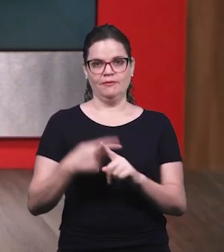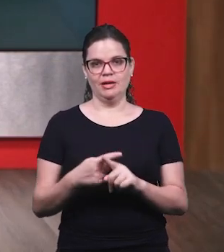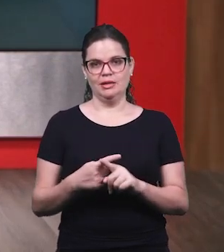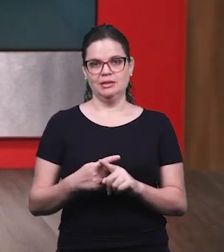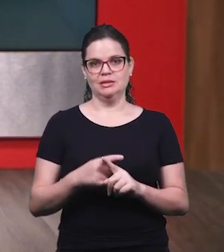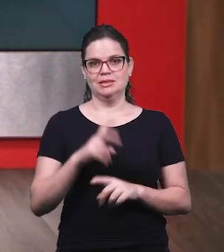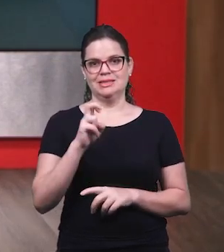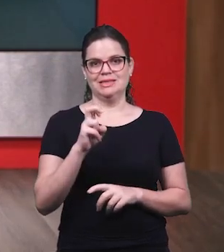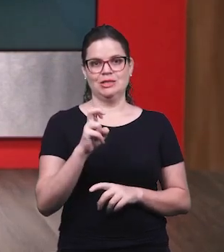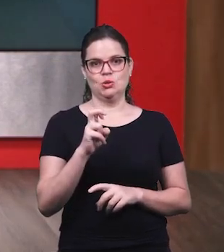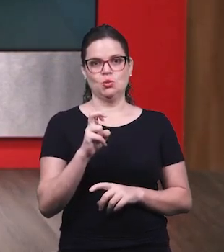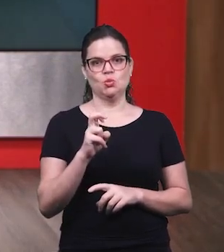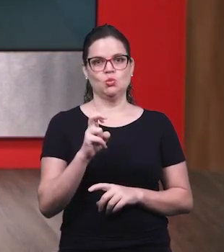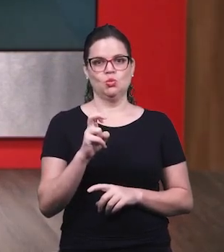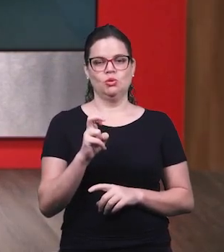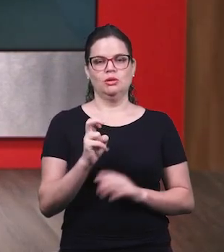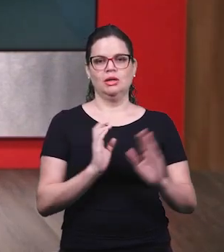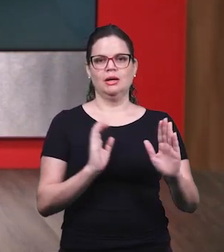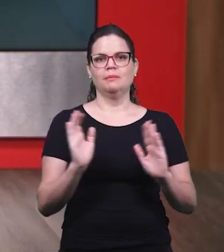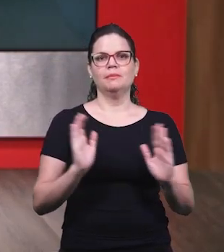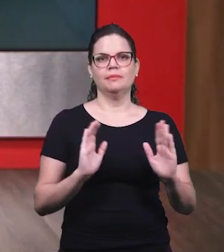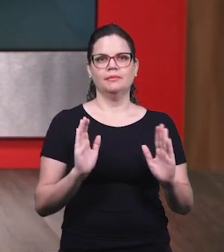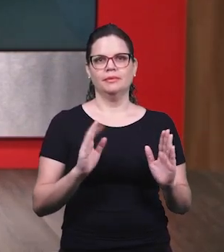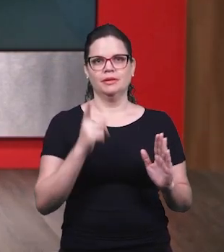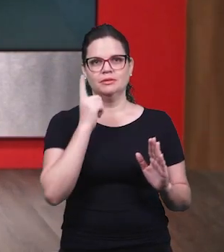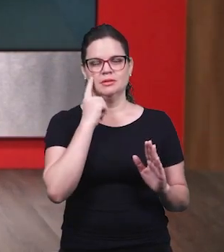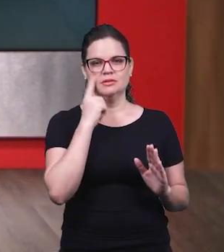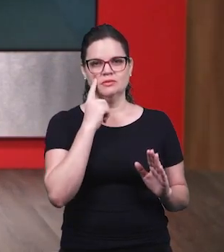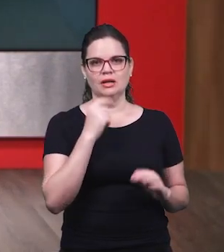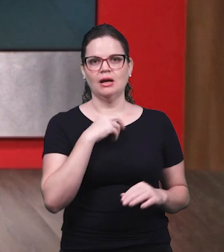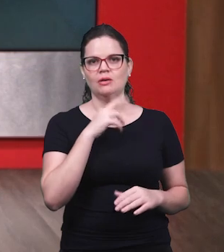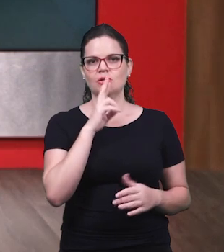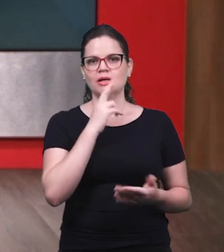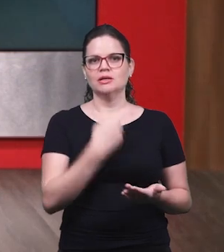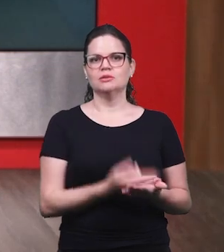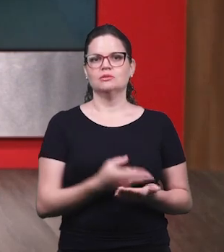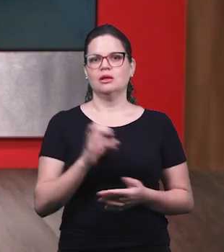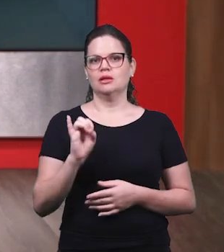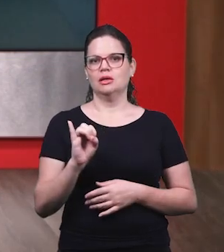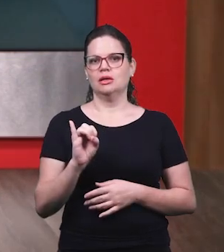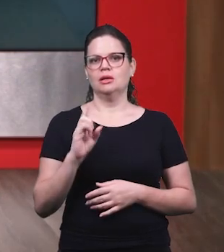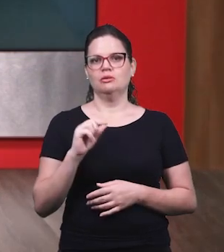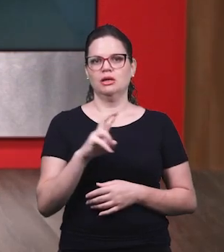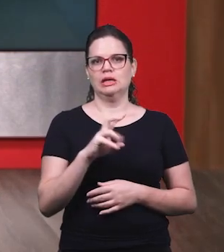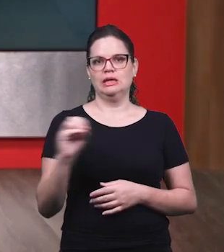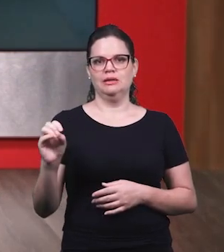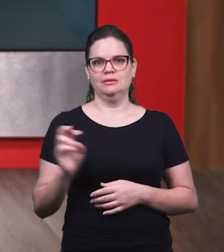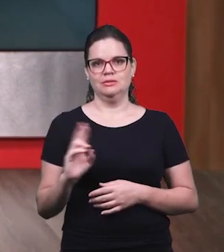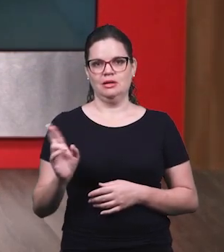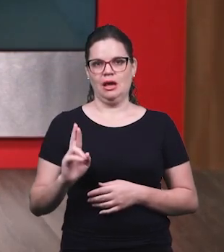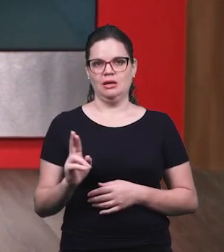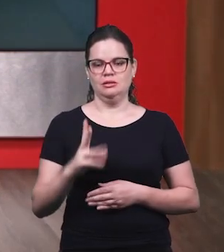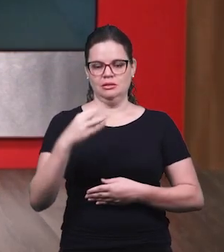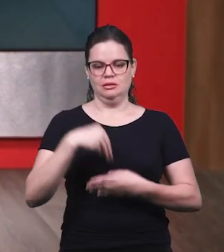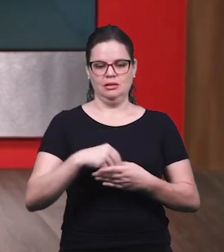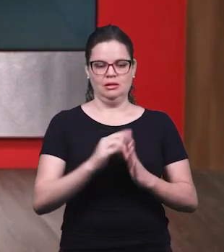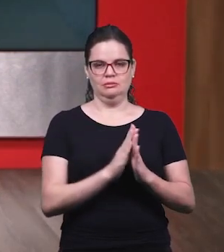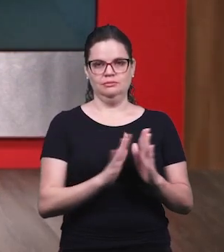essa multiplicação, o I, o valor do juro, vai ser R$500. 5